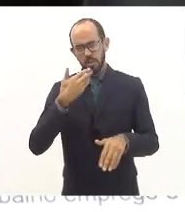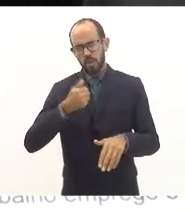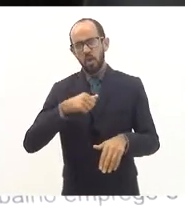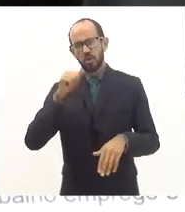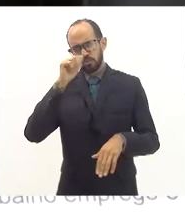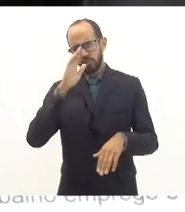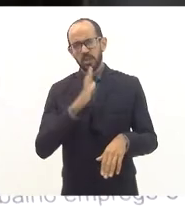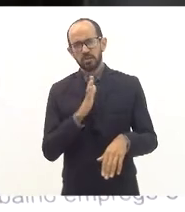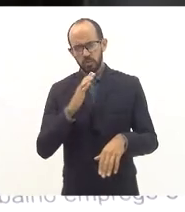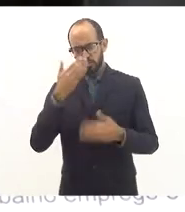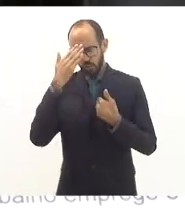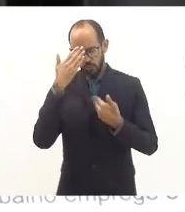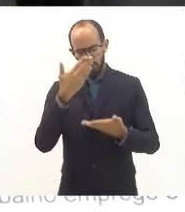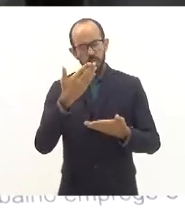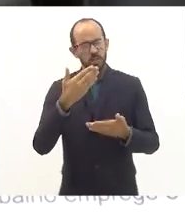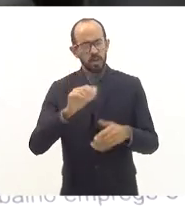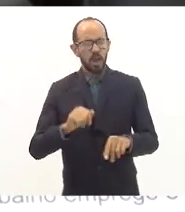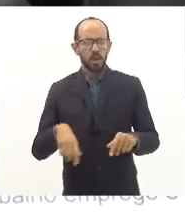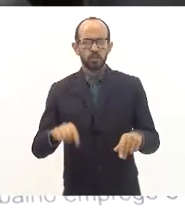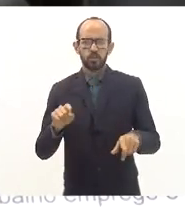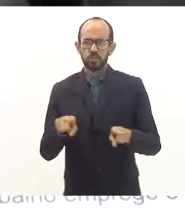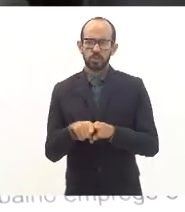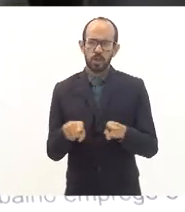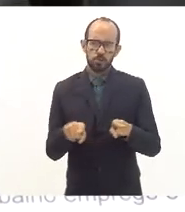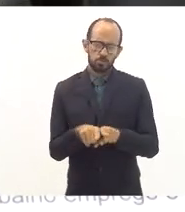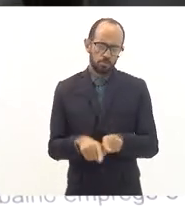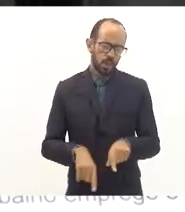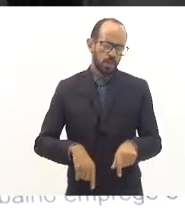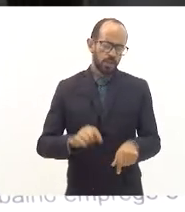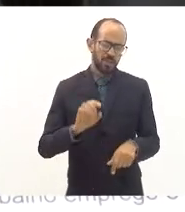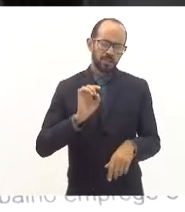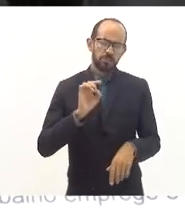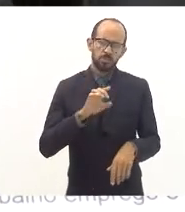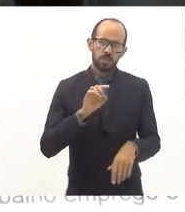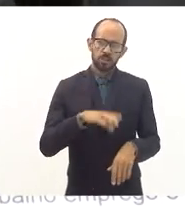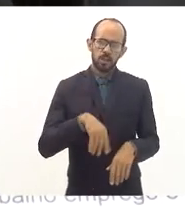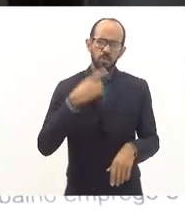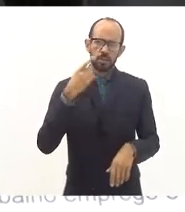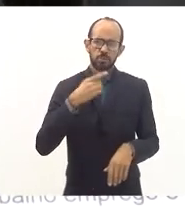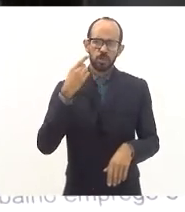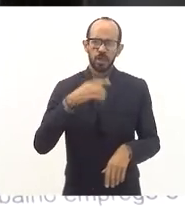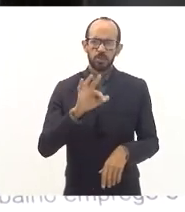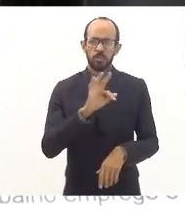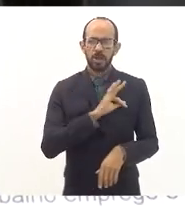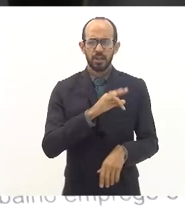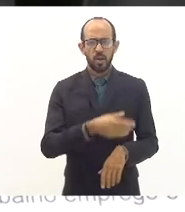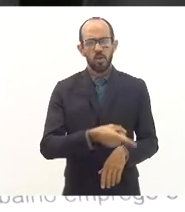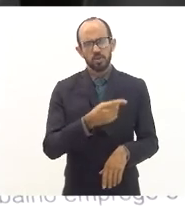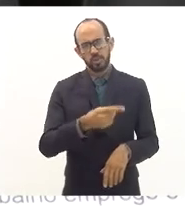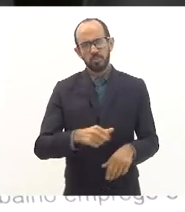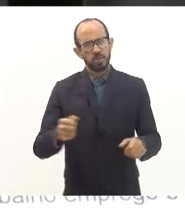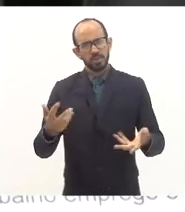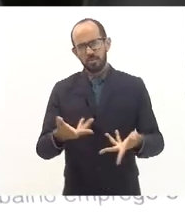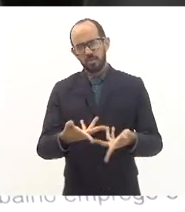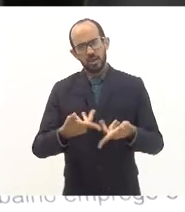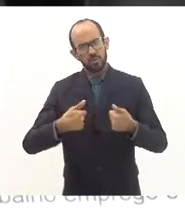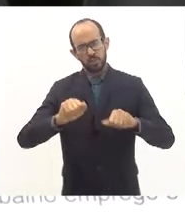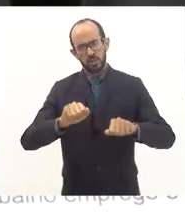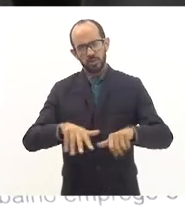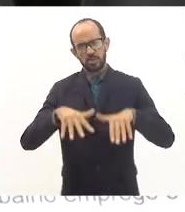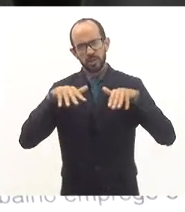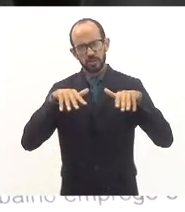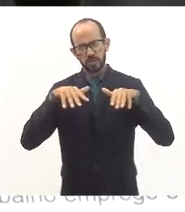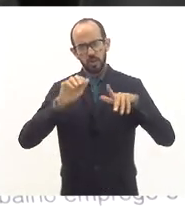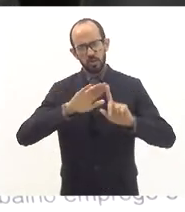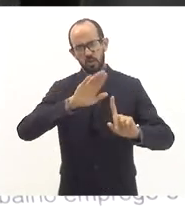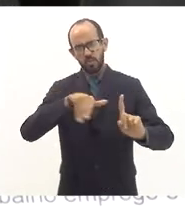obrigado a todos vocês e o meu agradecimento, mais uma vez, à deputada Marta Rocha por essa belíssima sessão e por essa